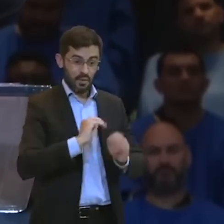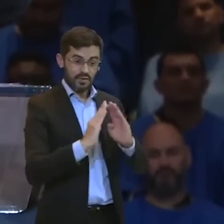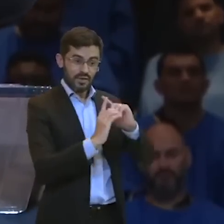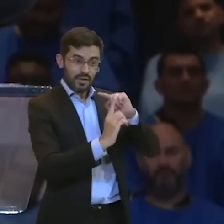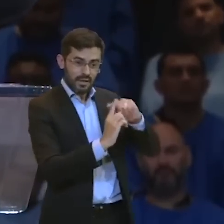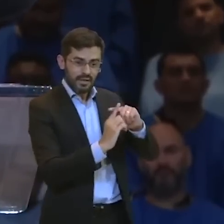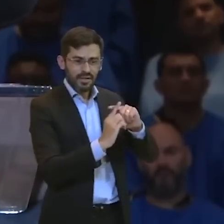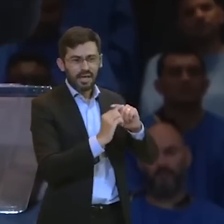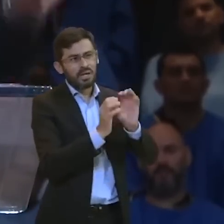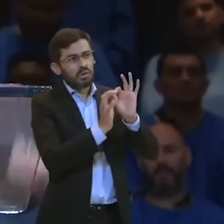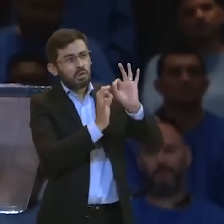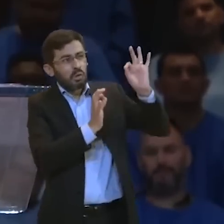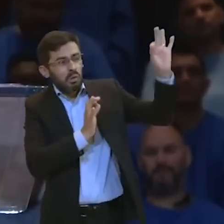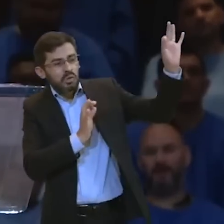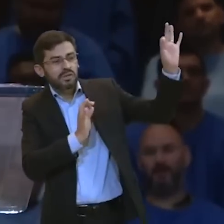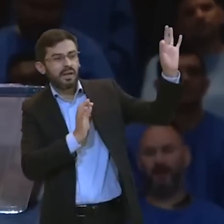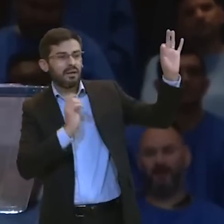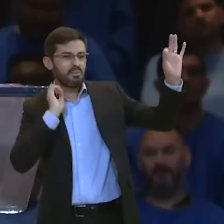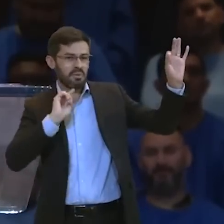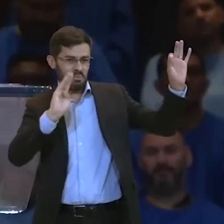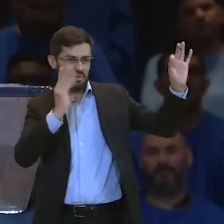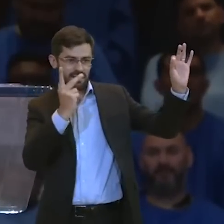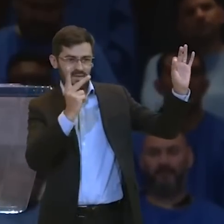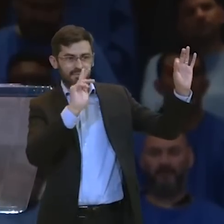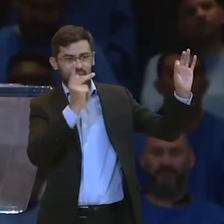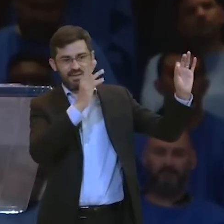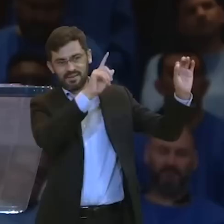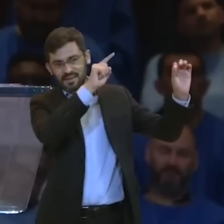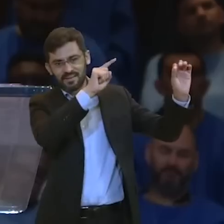no interior de Minas Gerais.